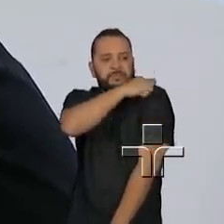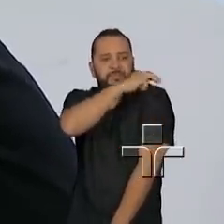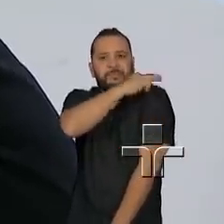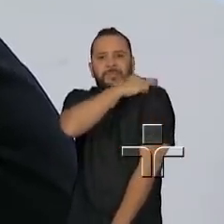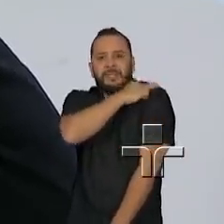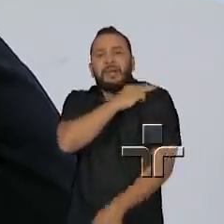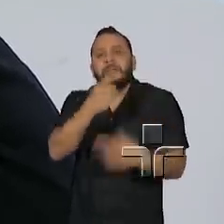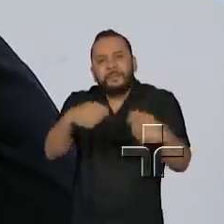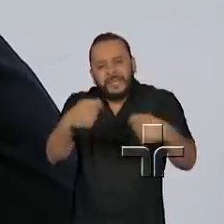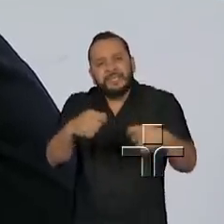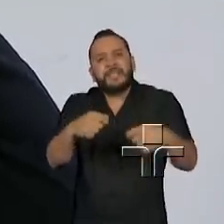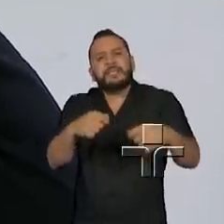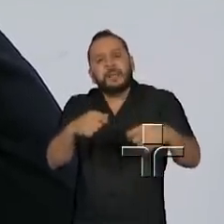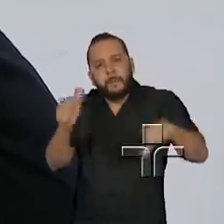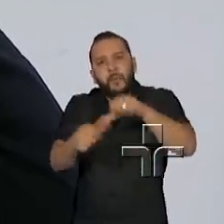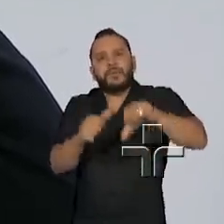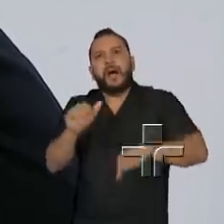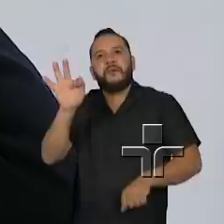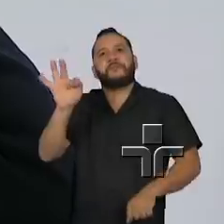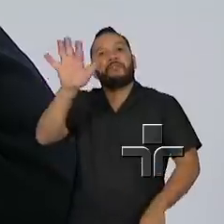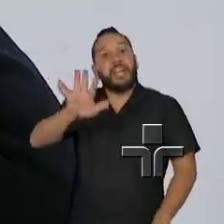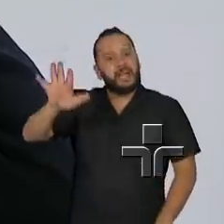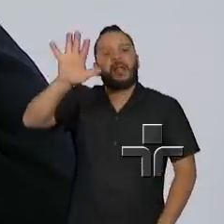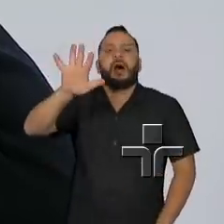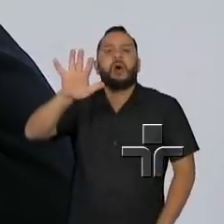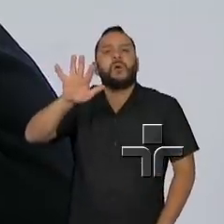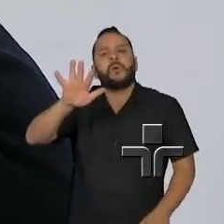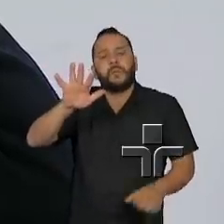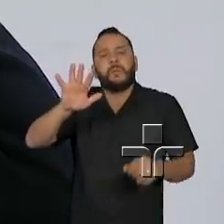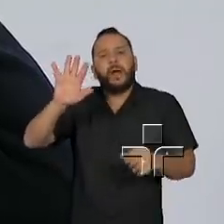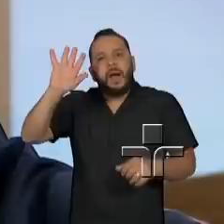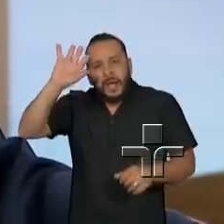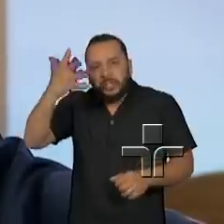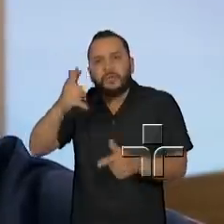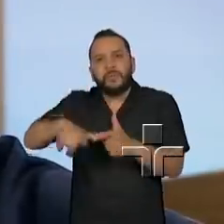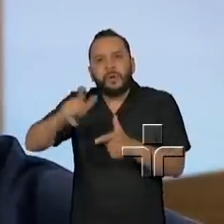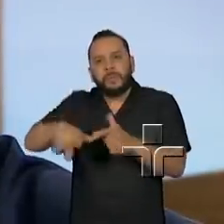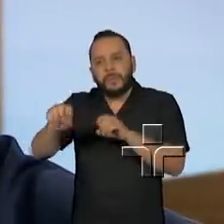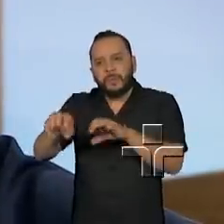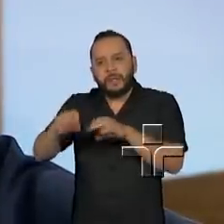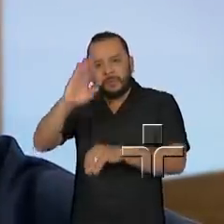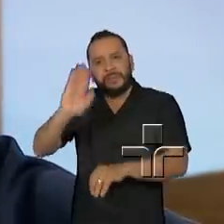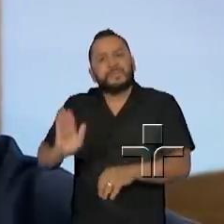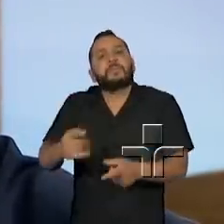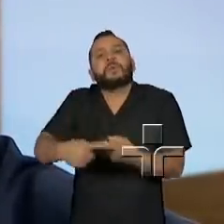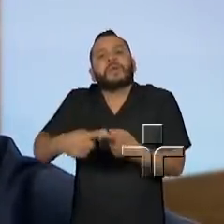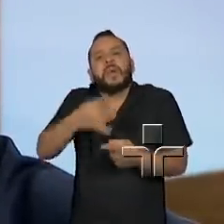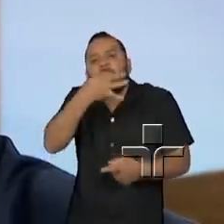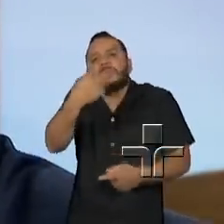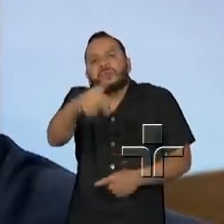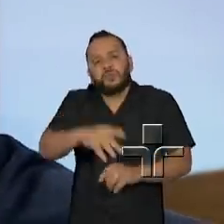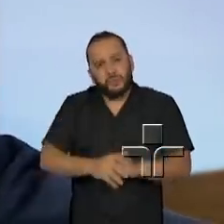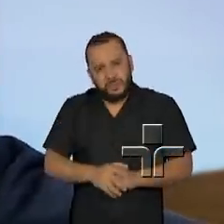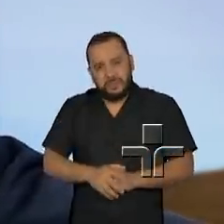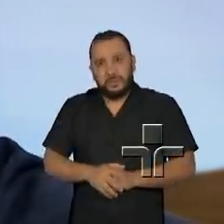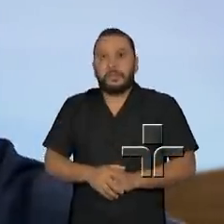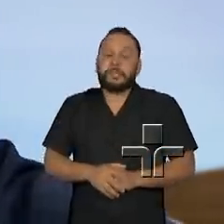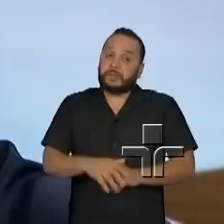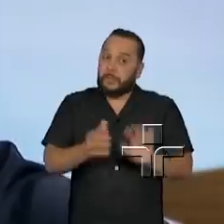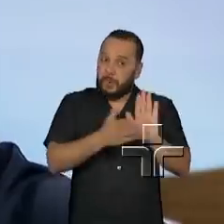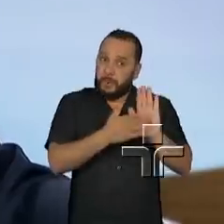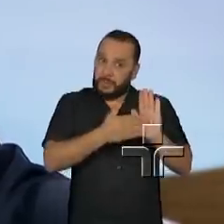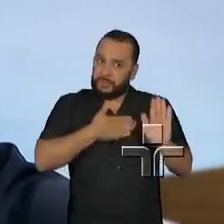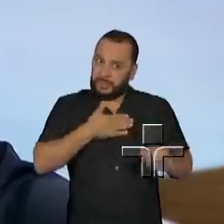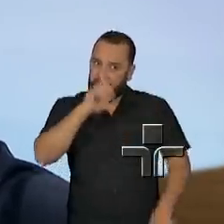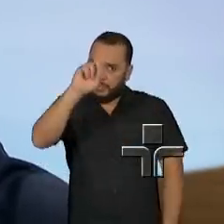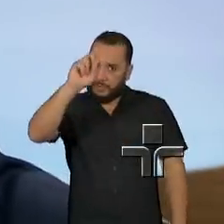que a federalização é uma solução para a educação no Brasil? Essa proposta não é minha, né? A pessoa que eu vi falando sobre isso